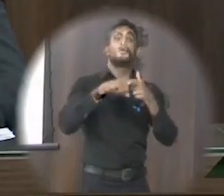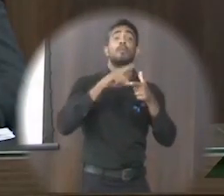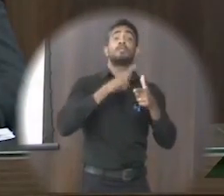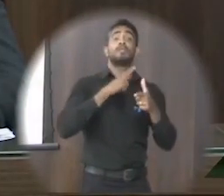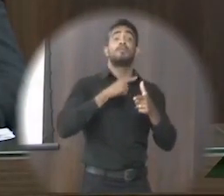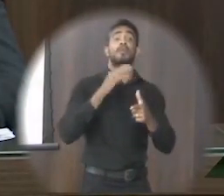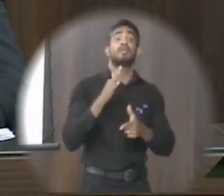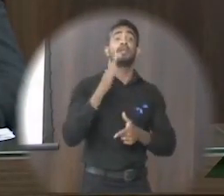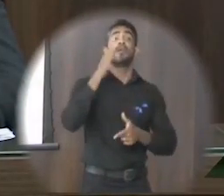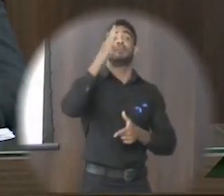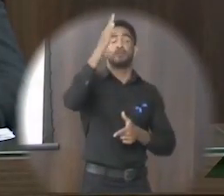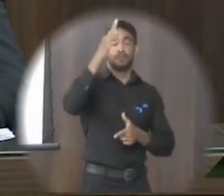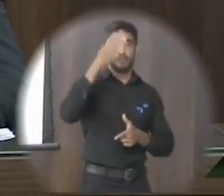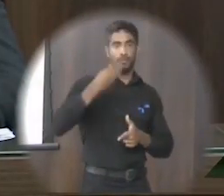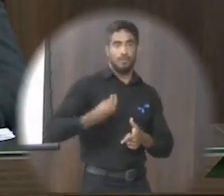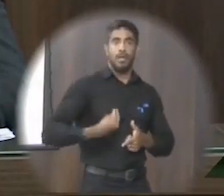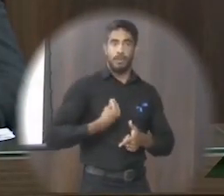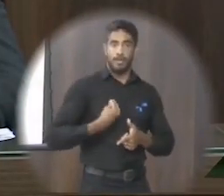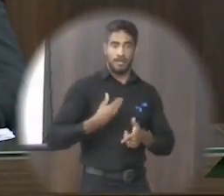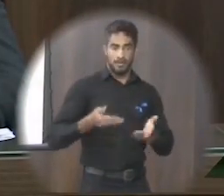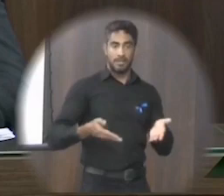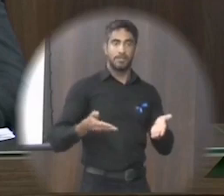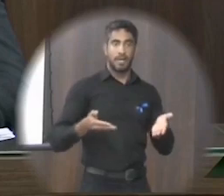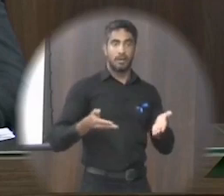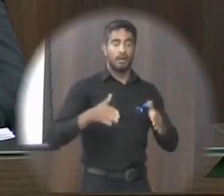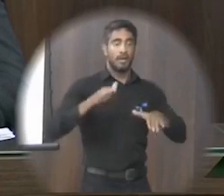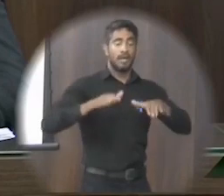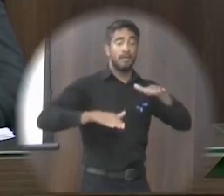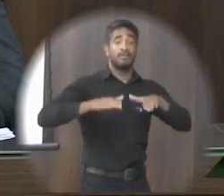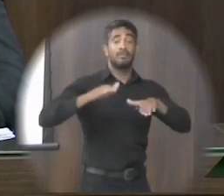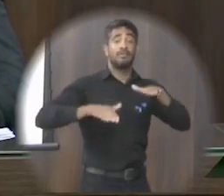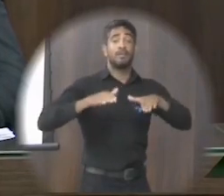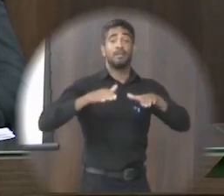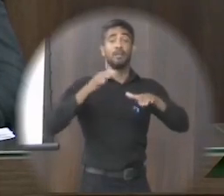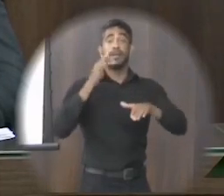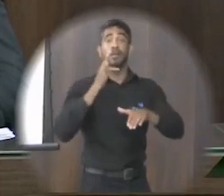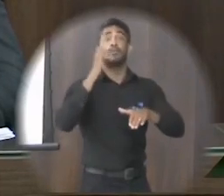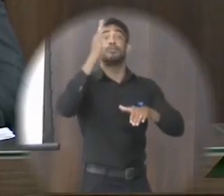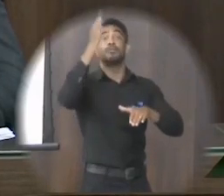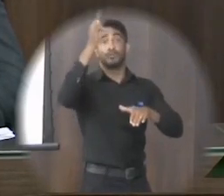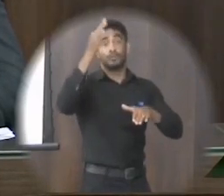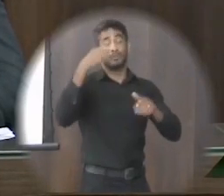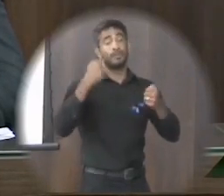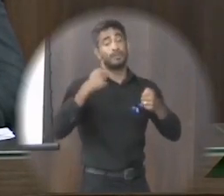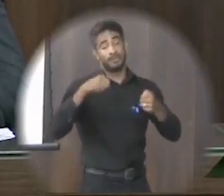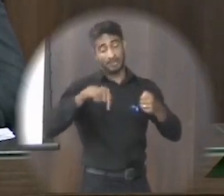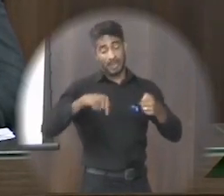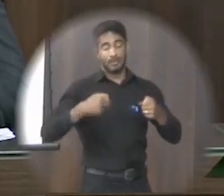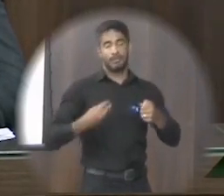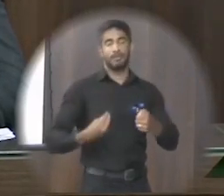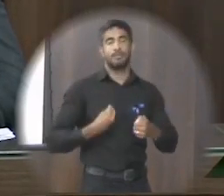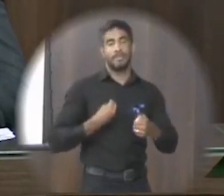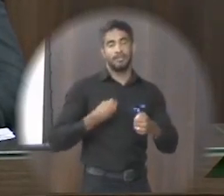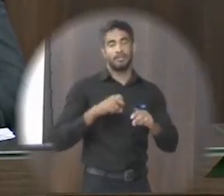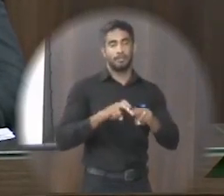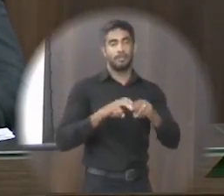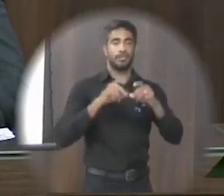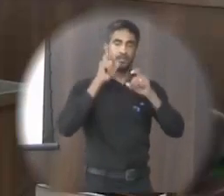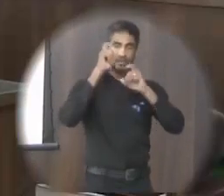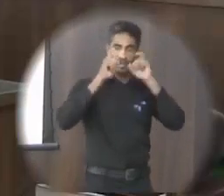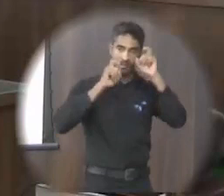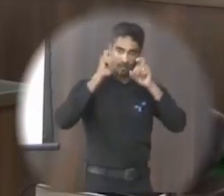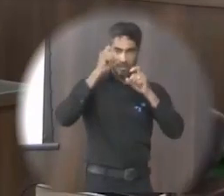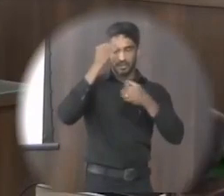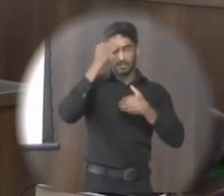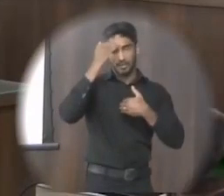o futuro, o presente também vai depender, o futuro vai depender do presente. Então, essa fica a minha preocupação.